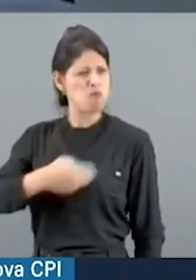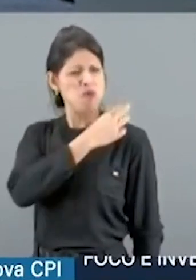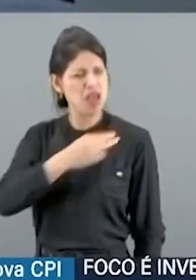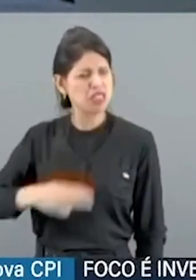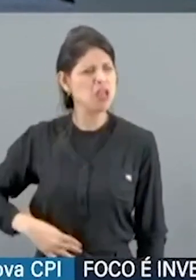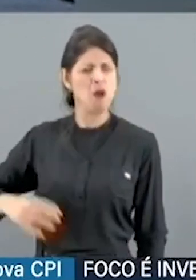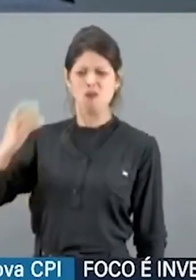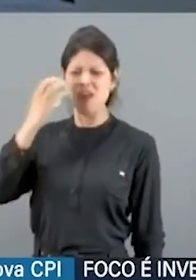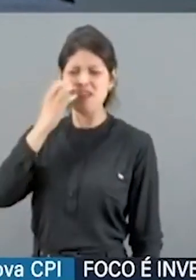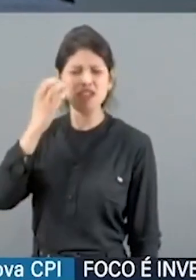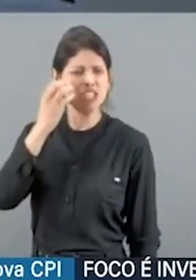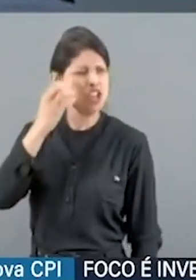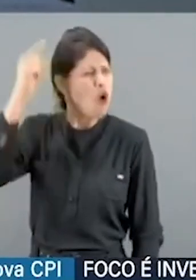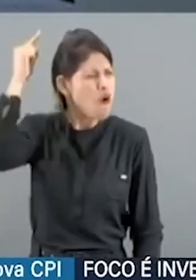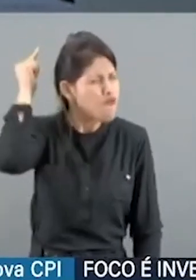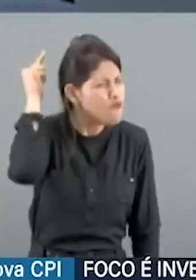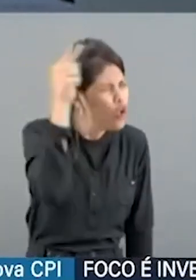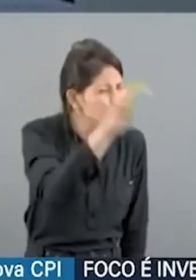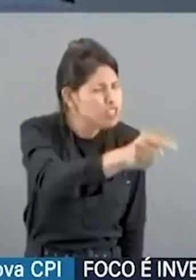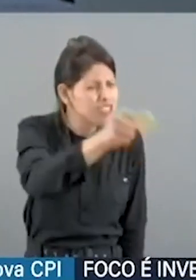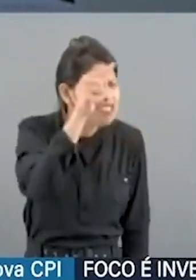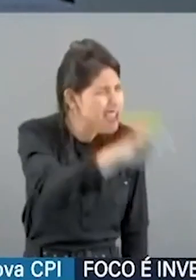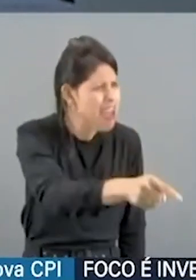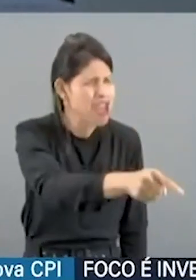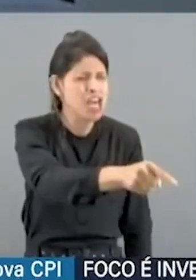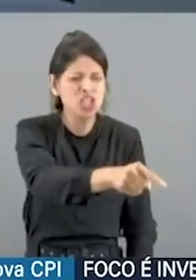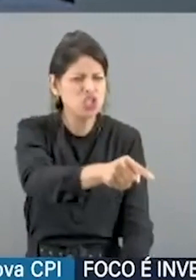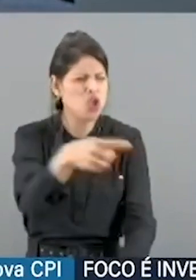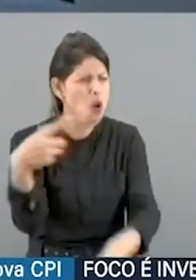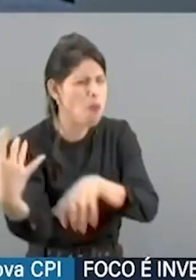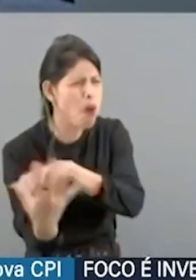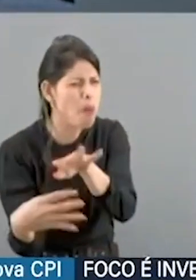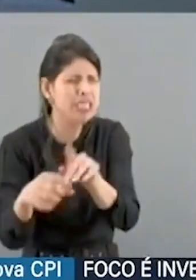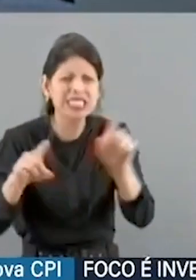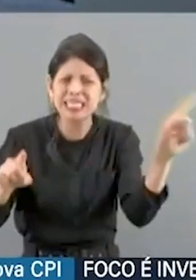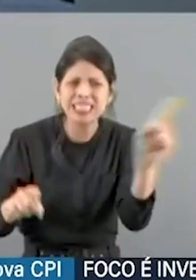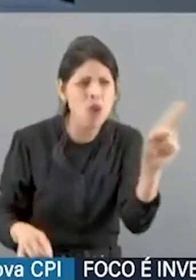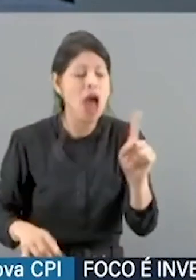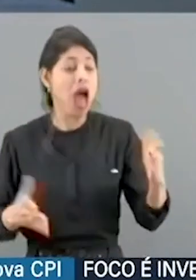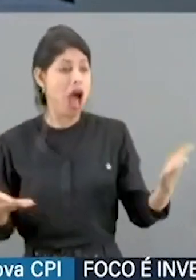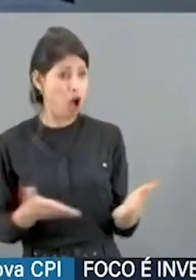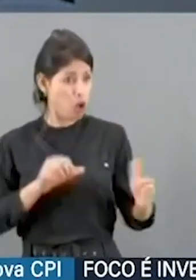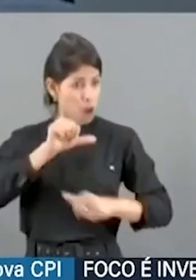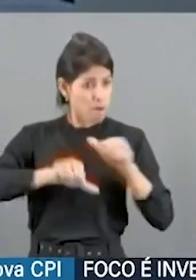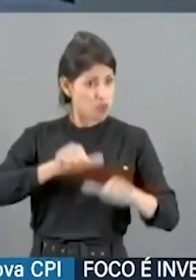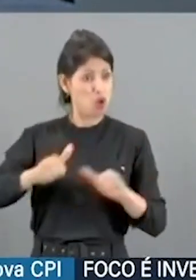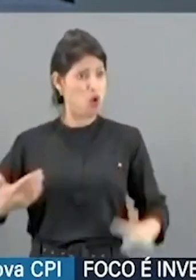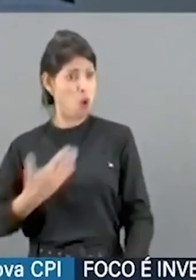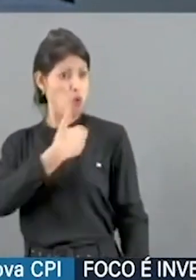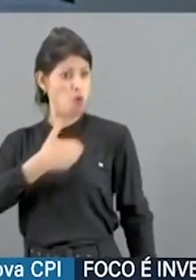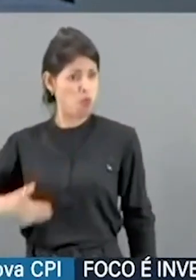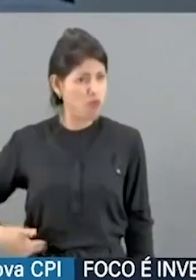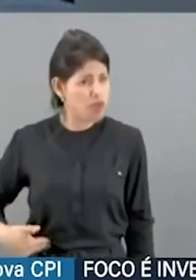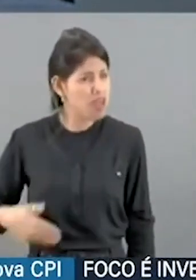com vocês não desmobilizaram mas depois que virou o governo